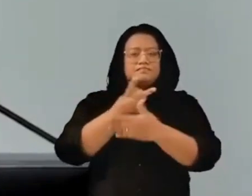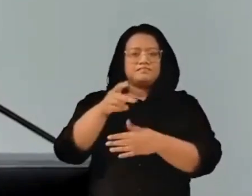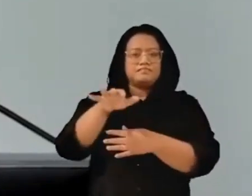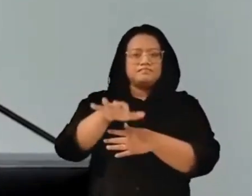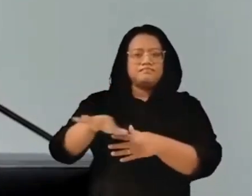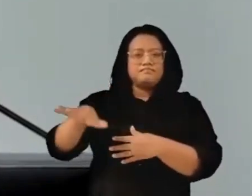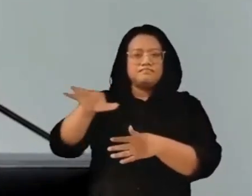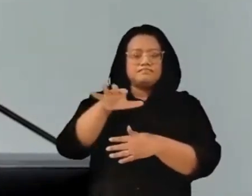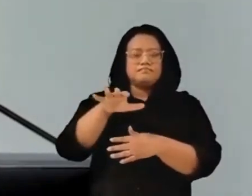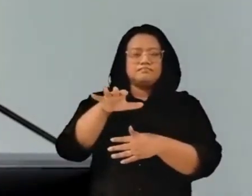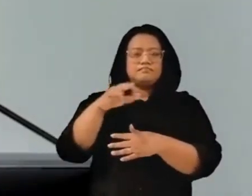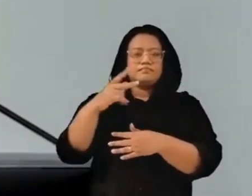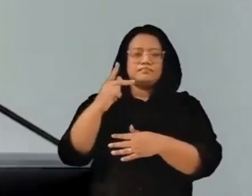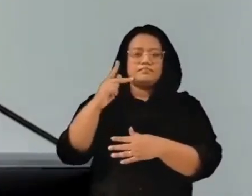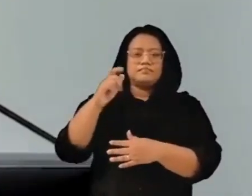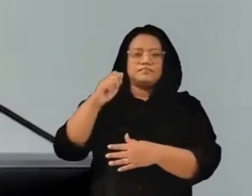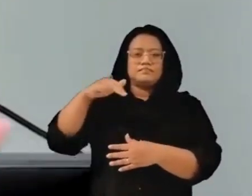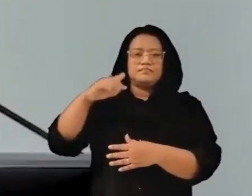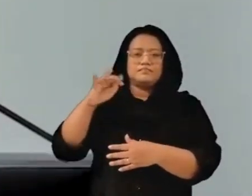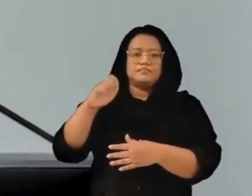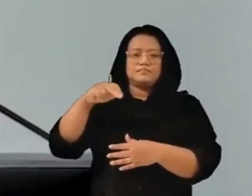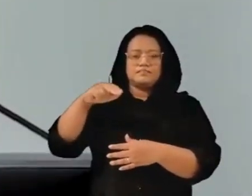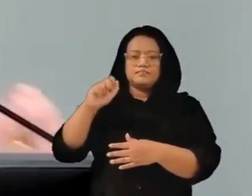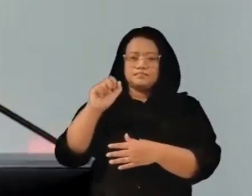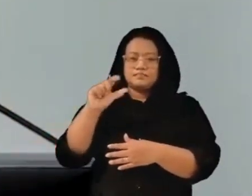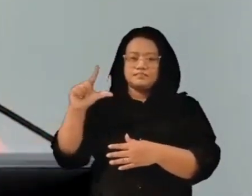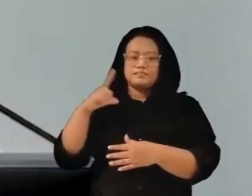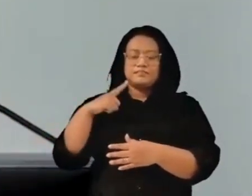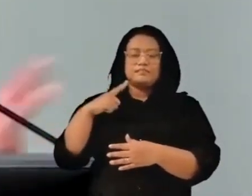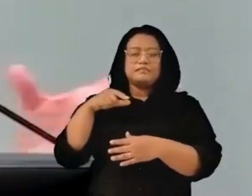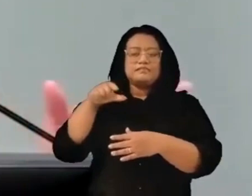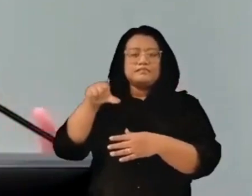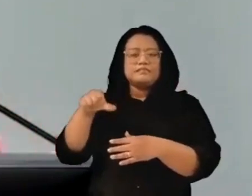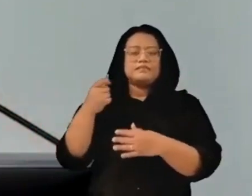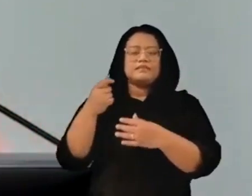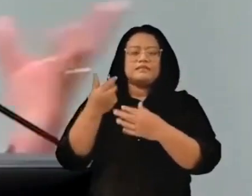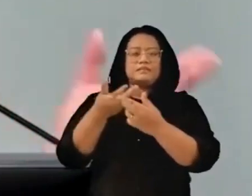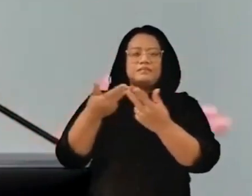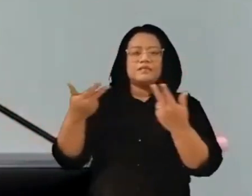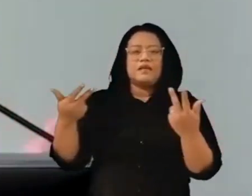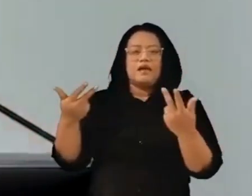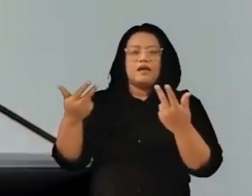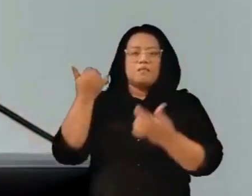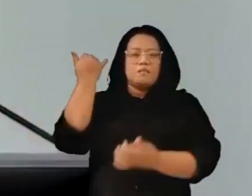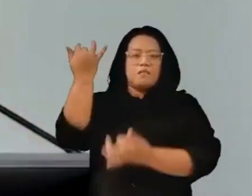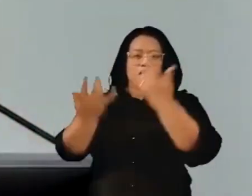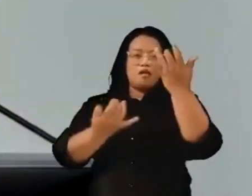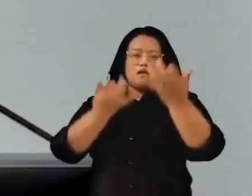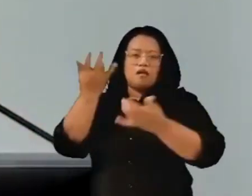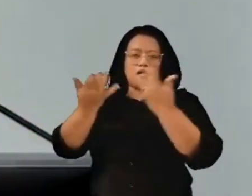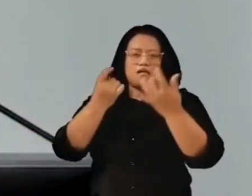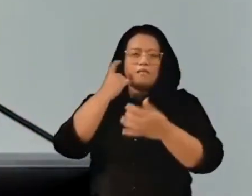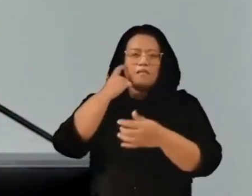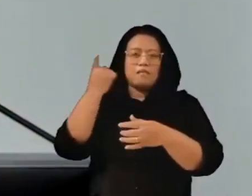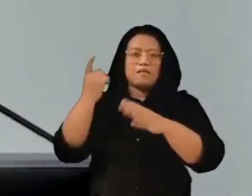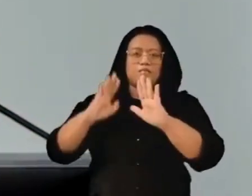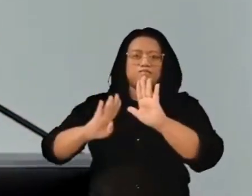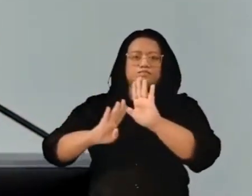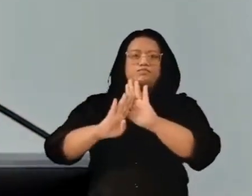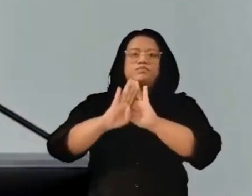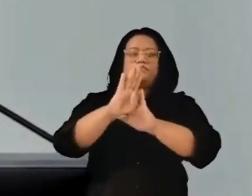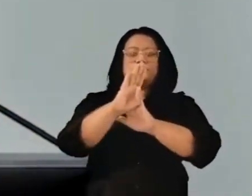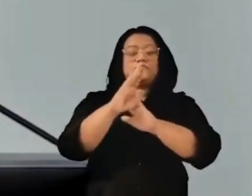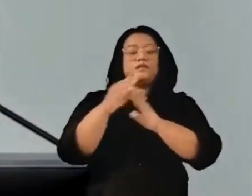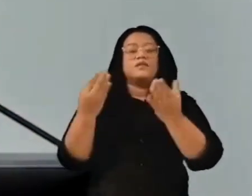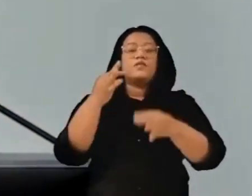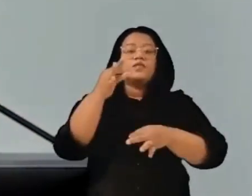do Pantanal, dos incêndios florestais que tinham sido recorde no ano anterior, o tribunal